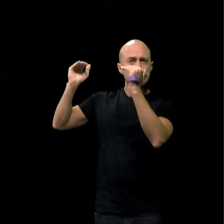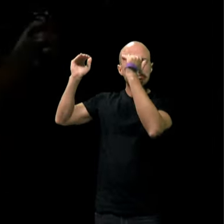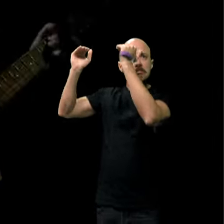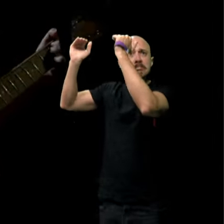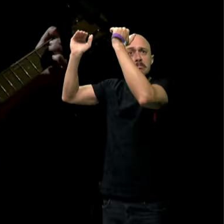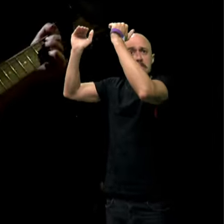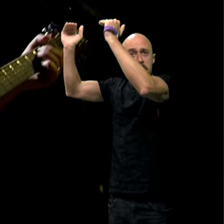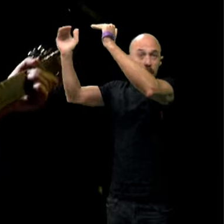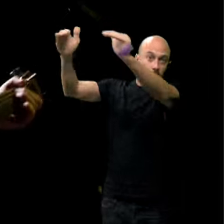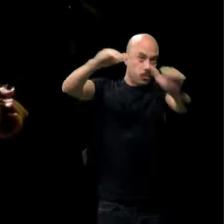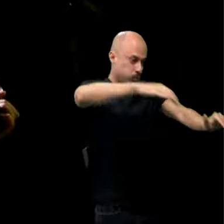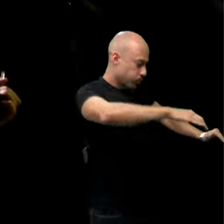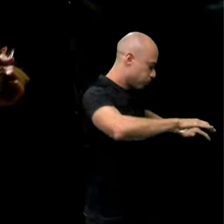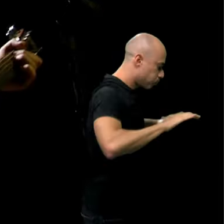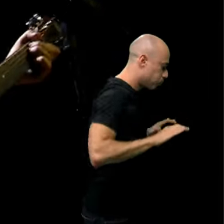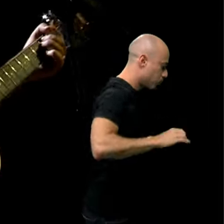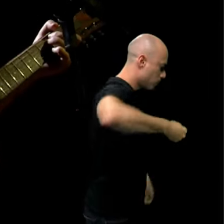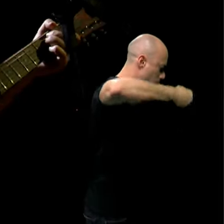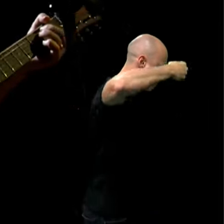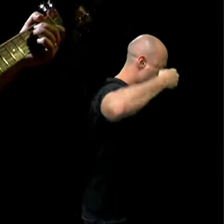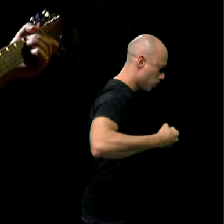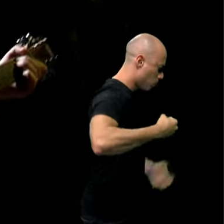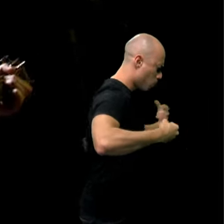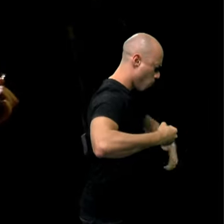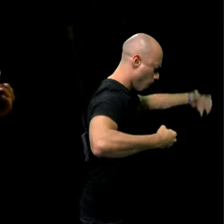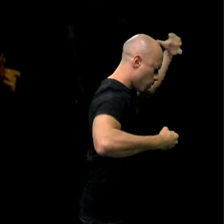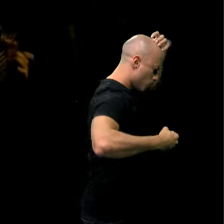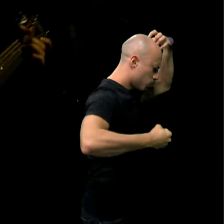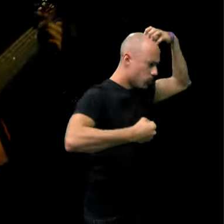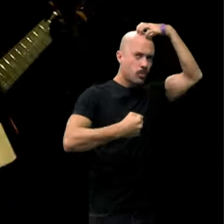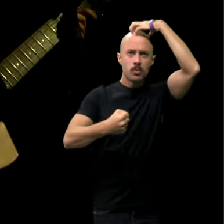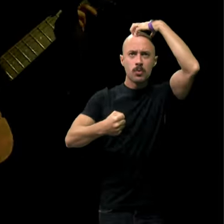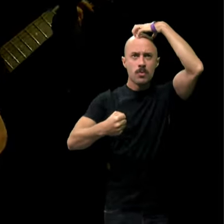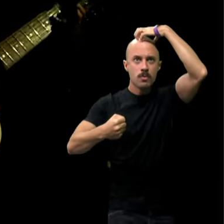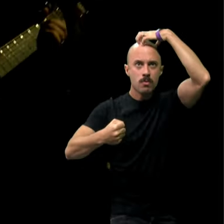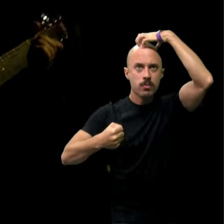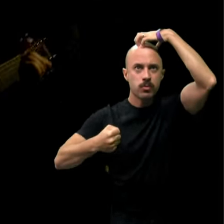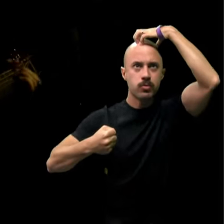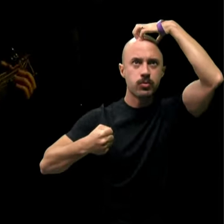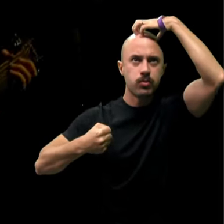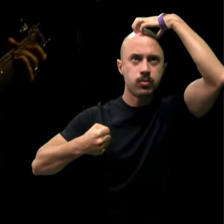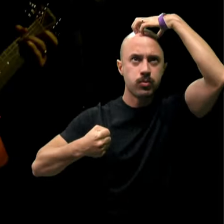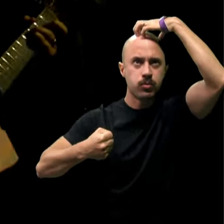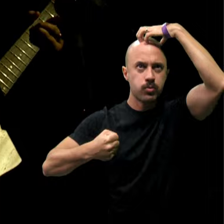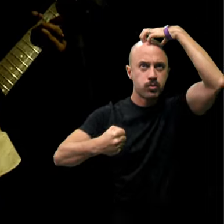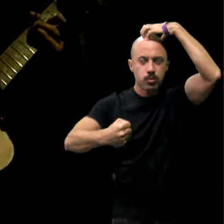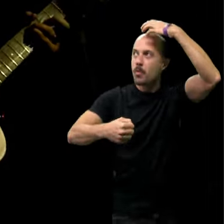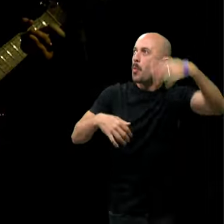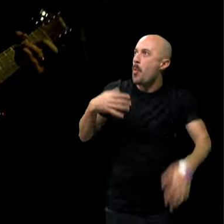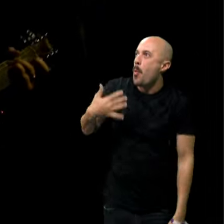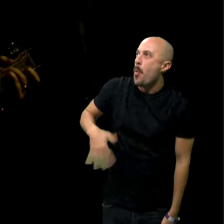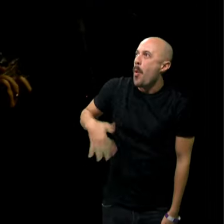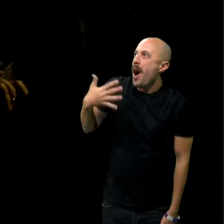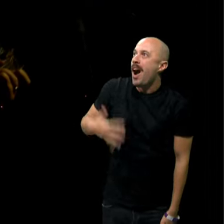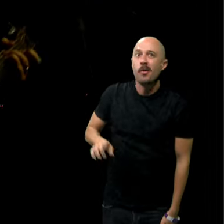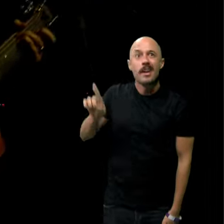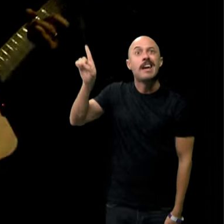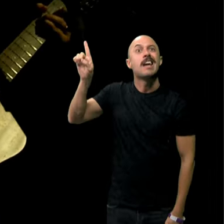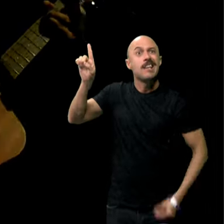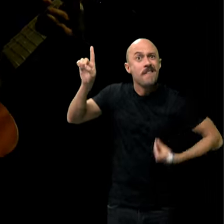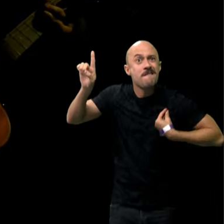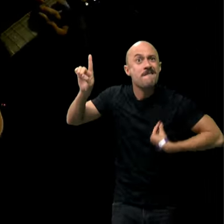Que está sentado, oh, oh, oh,